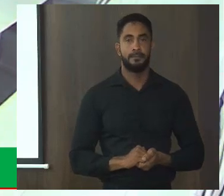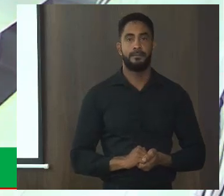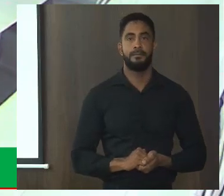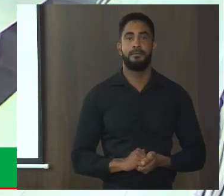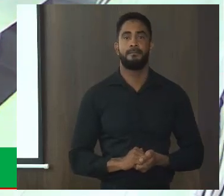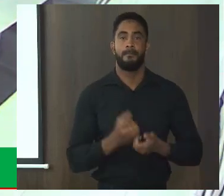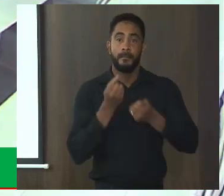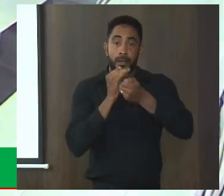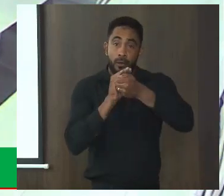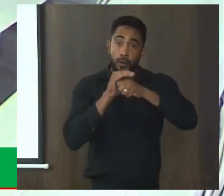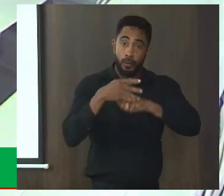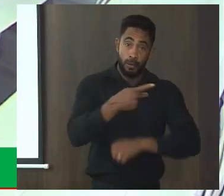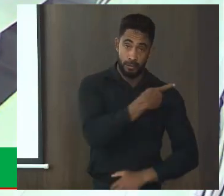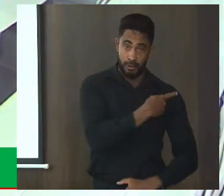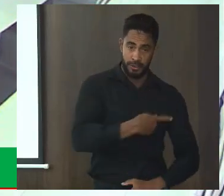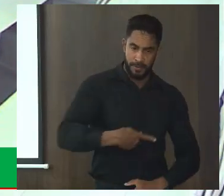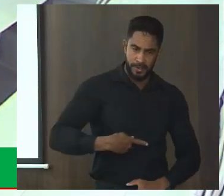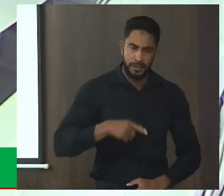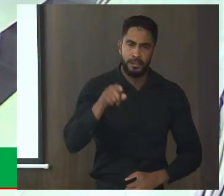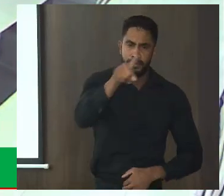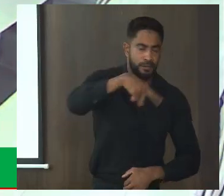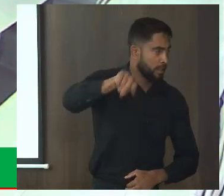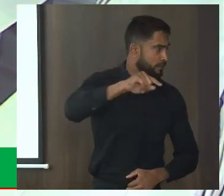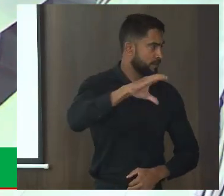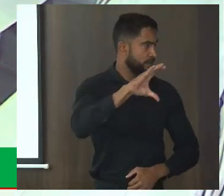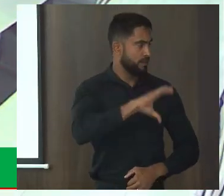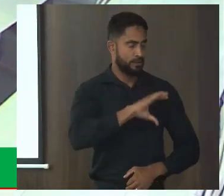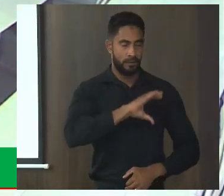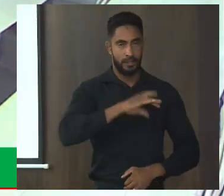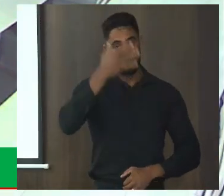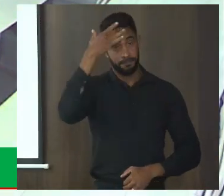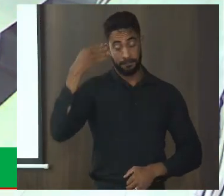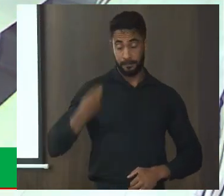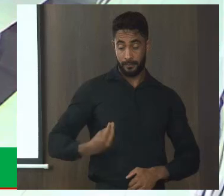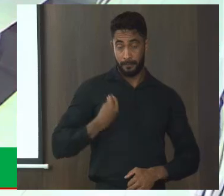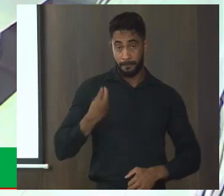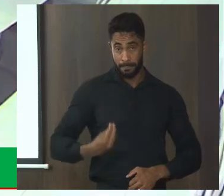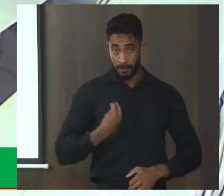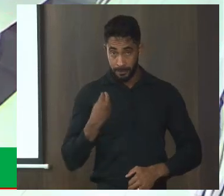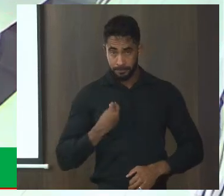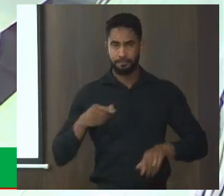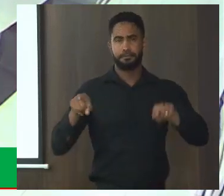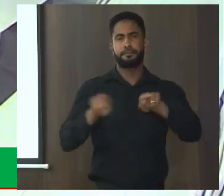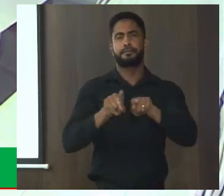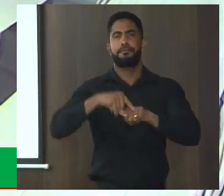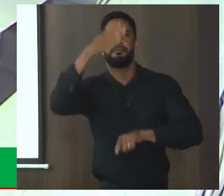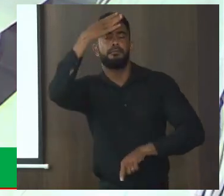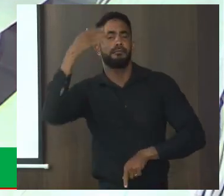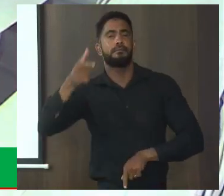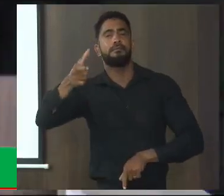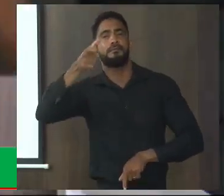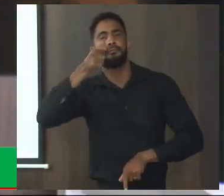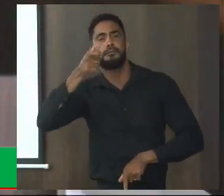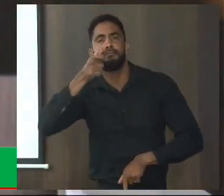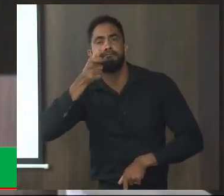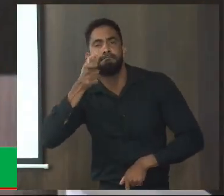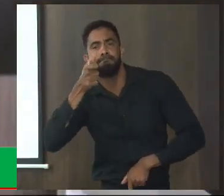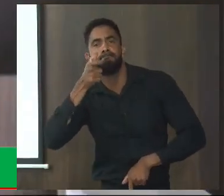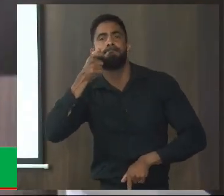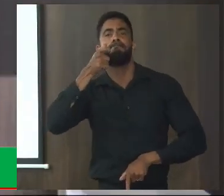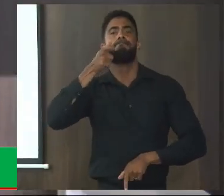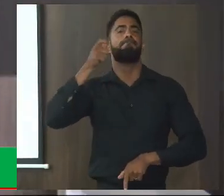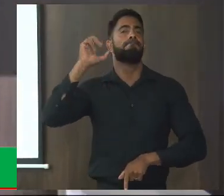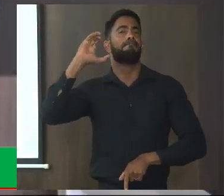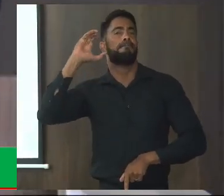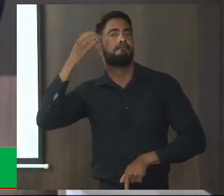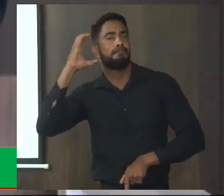Boa noite, senhor presidente, nobres colegas, público presente, público que nos assiste aí através da nossa